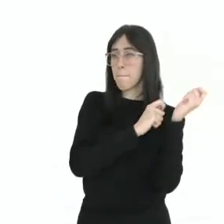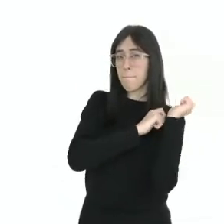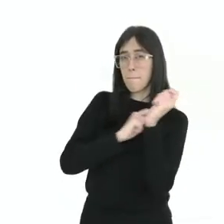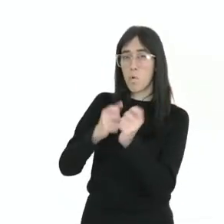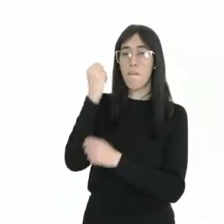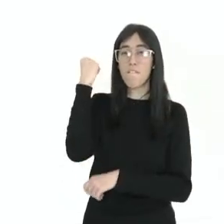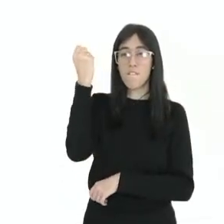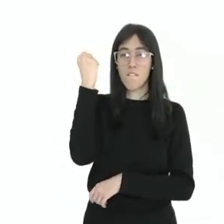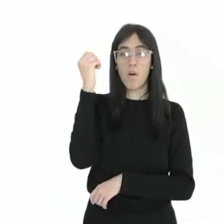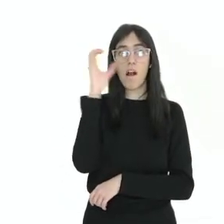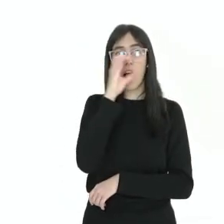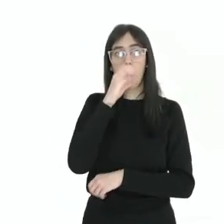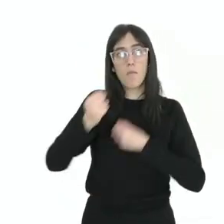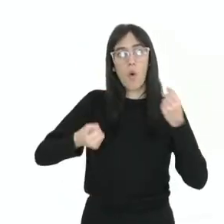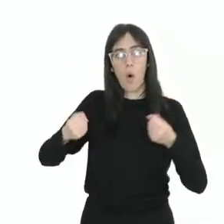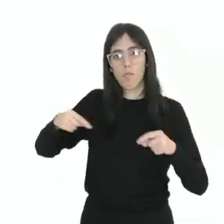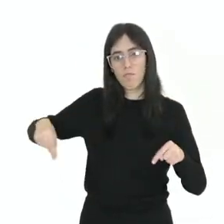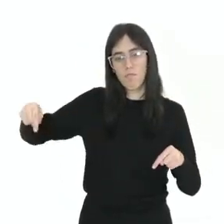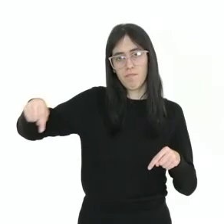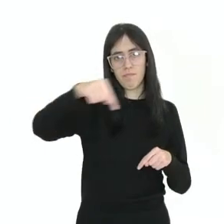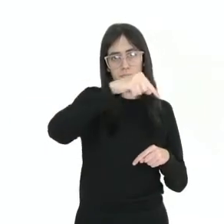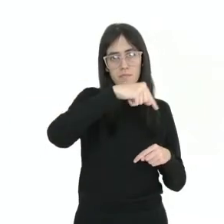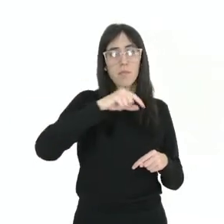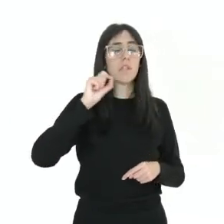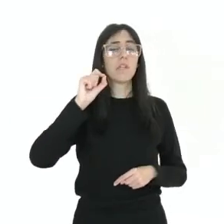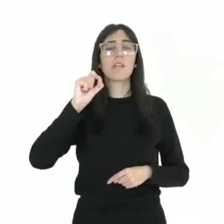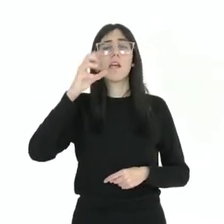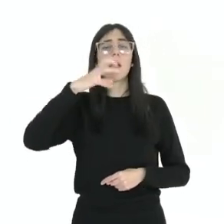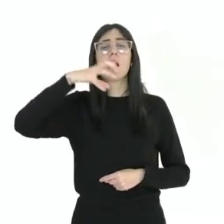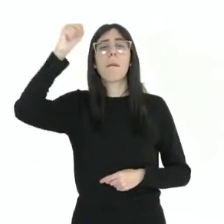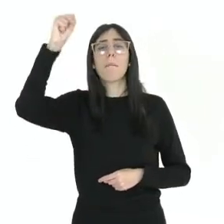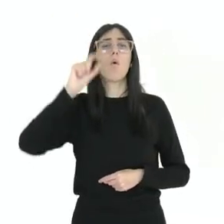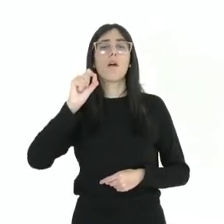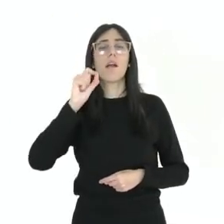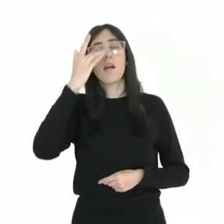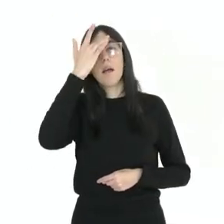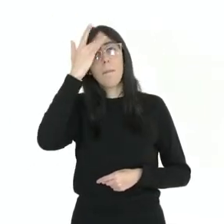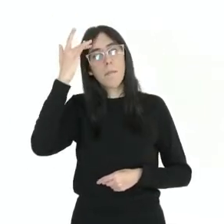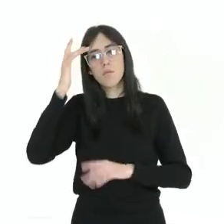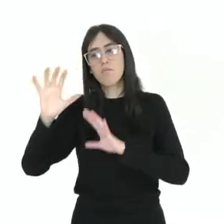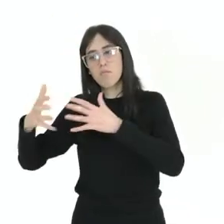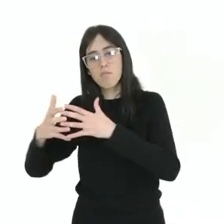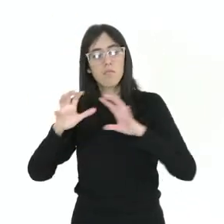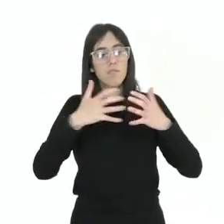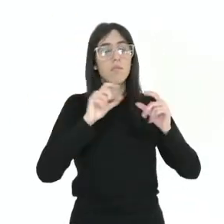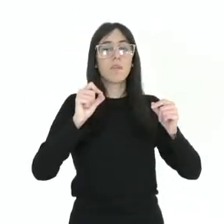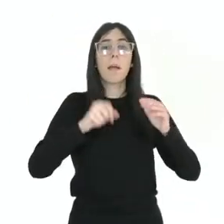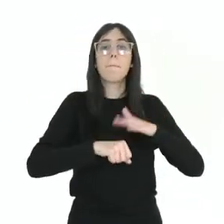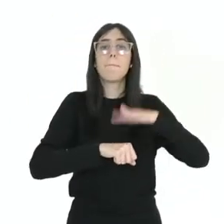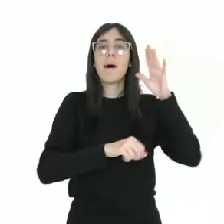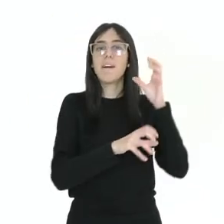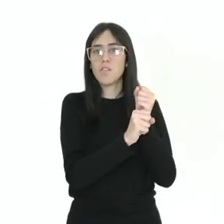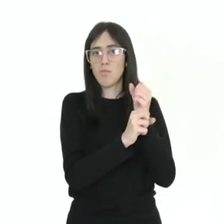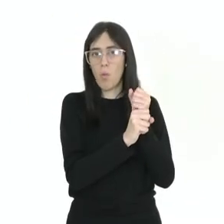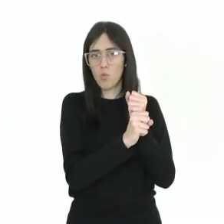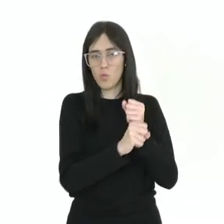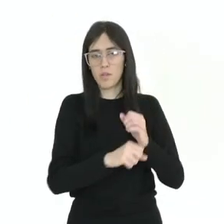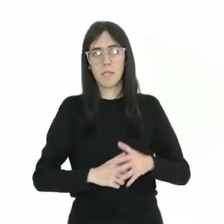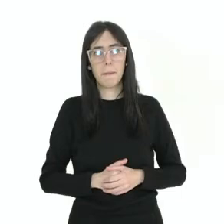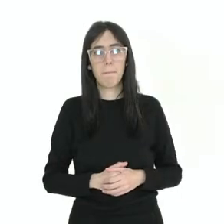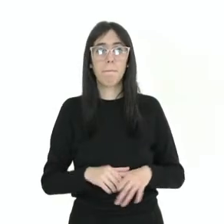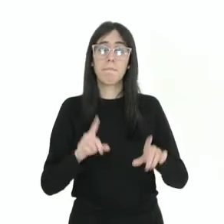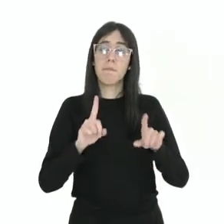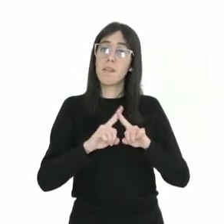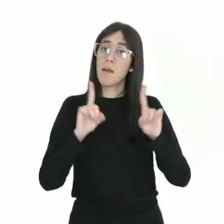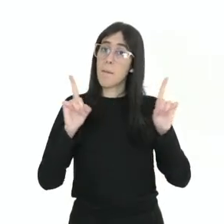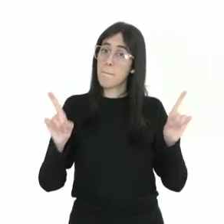pontos. No final, vai vencer a equipe que tiver conseguido marcar a maior quantidade de pontos. Mas